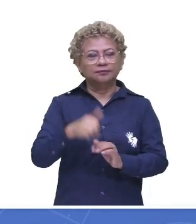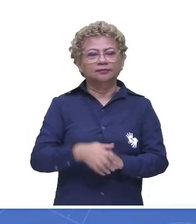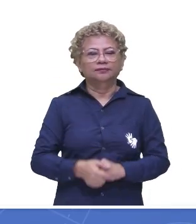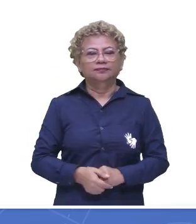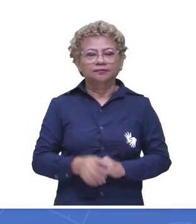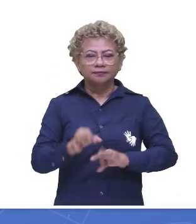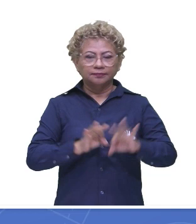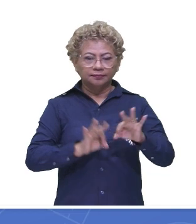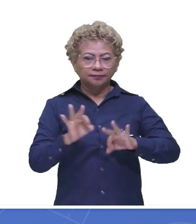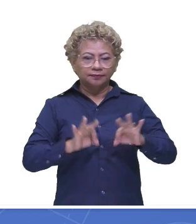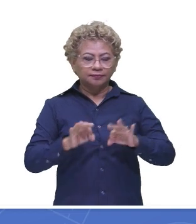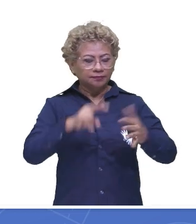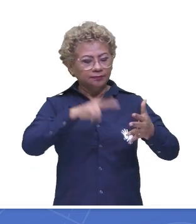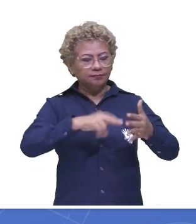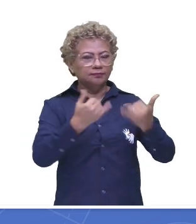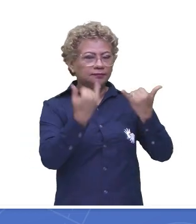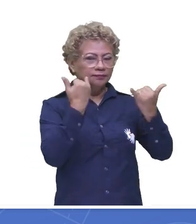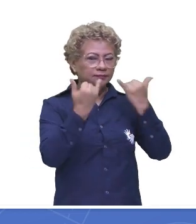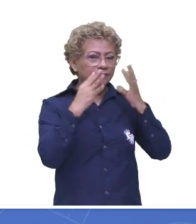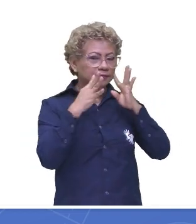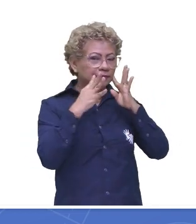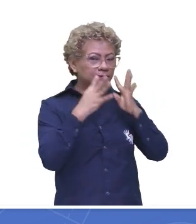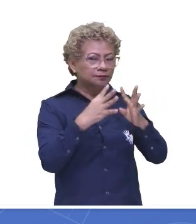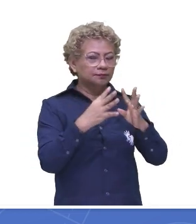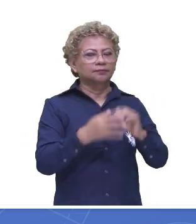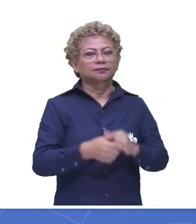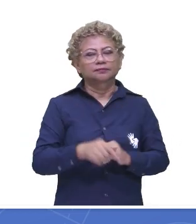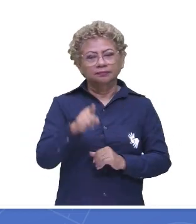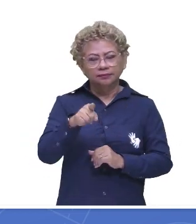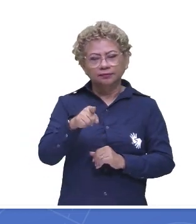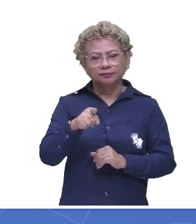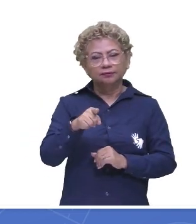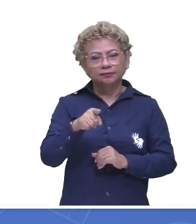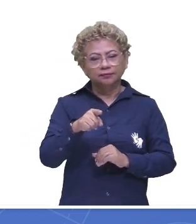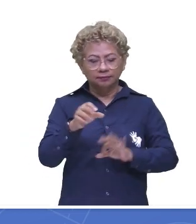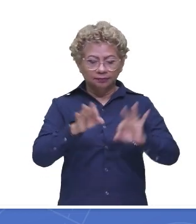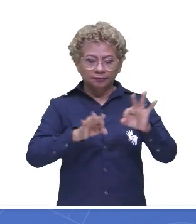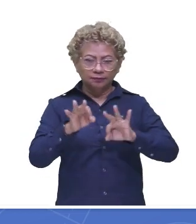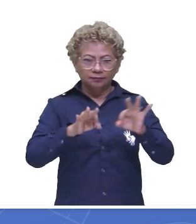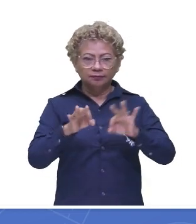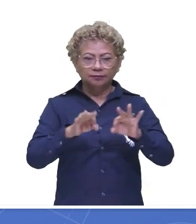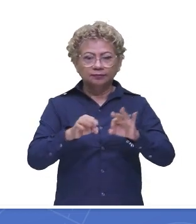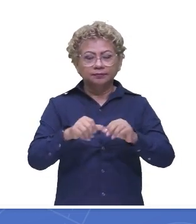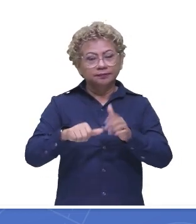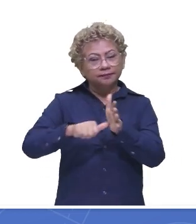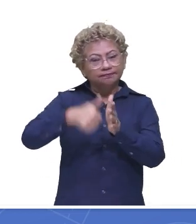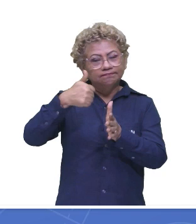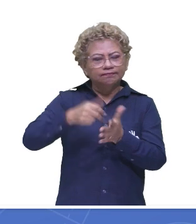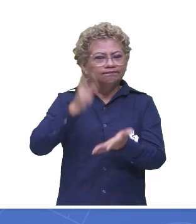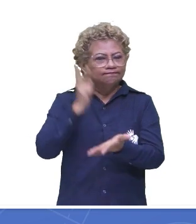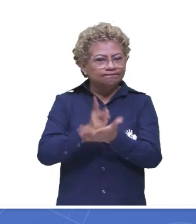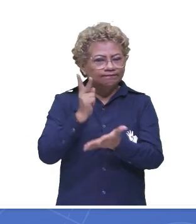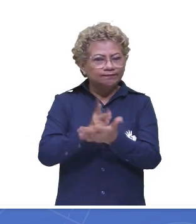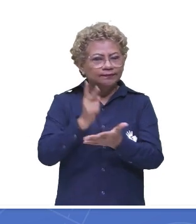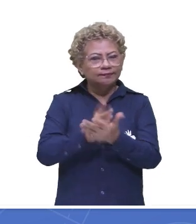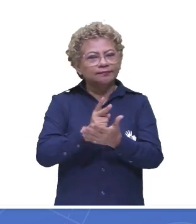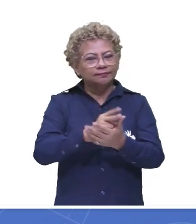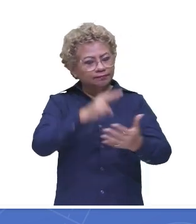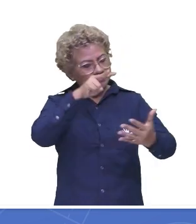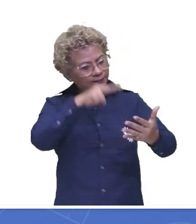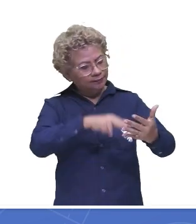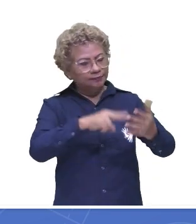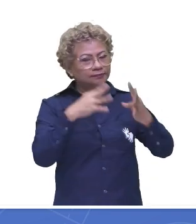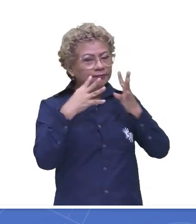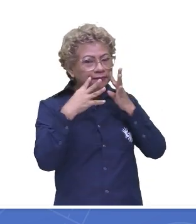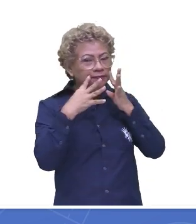só, na primeira questão. Olha, para você resolver uma questão, primeira coisa é ler a questão e anotar os dados, não é?